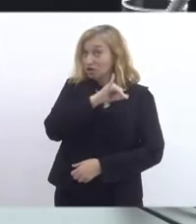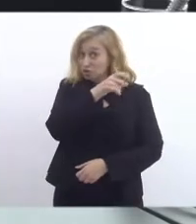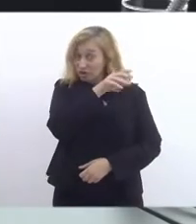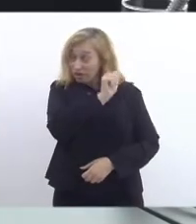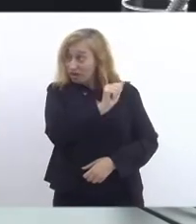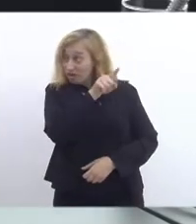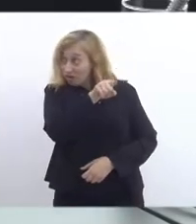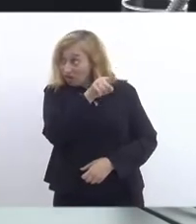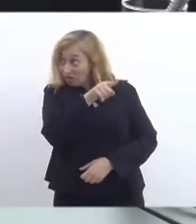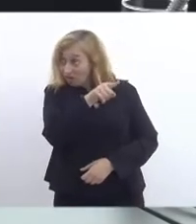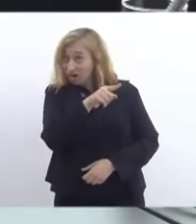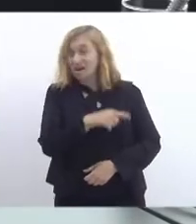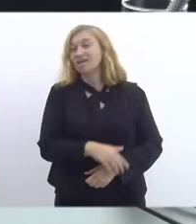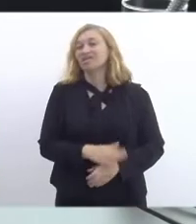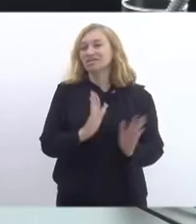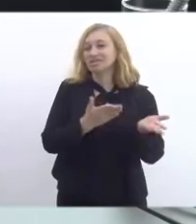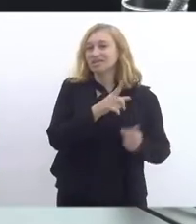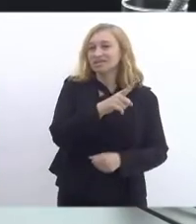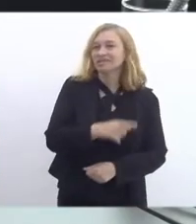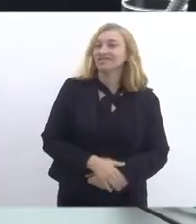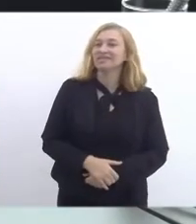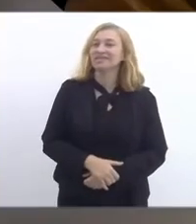hein?